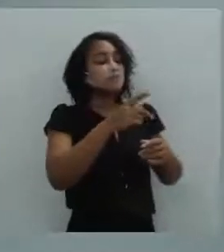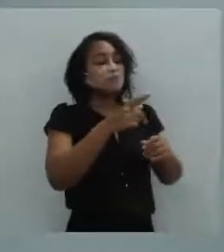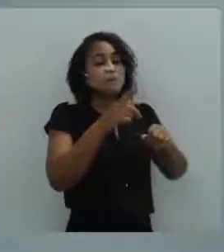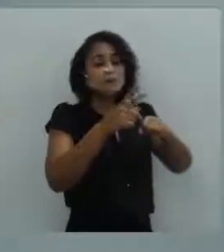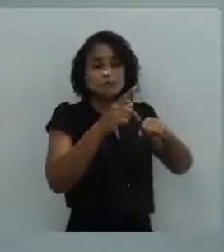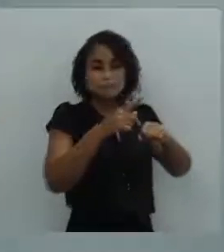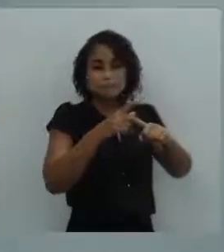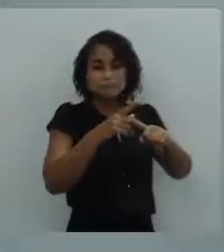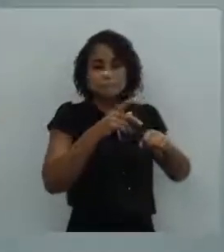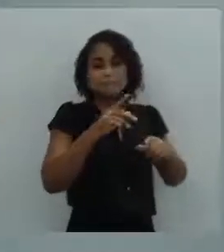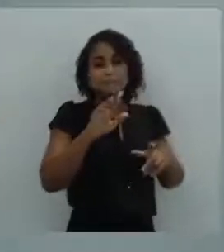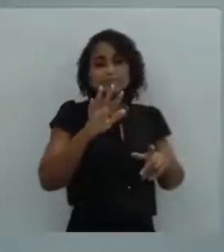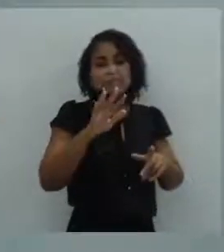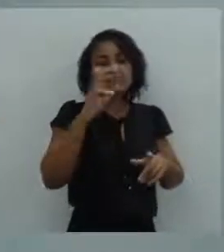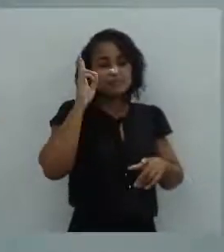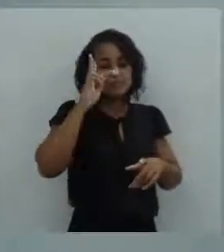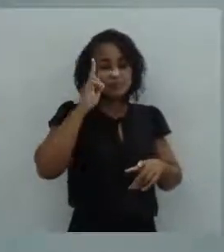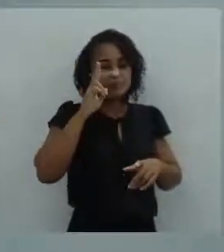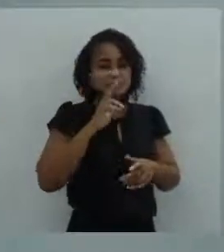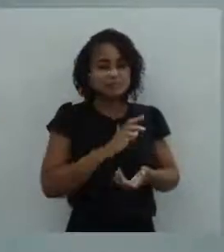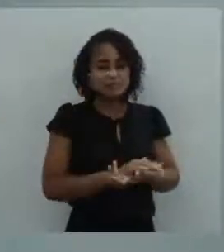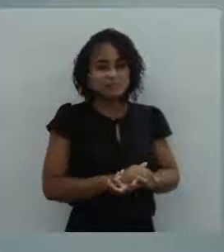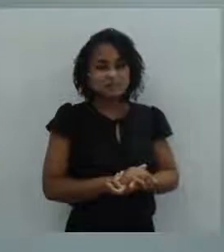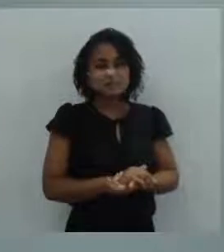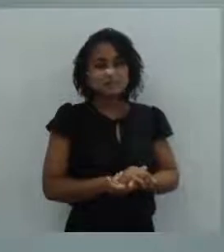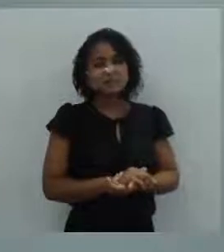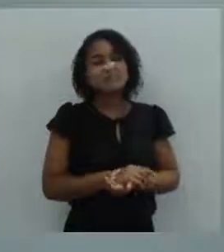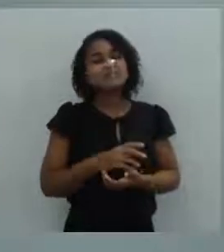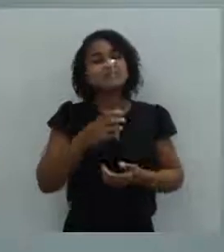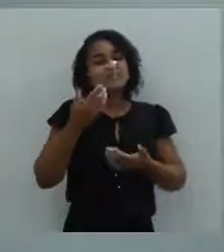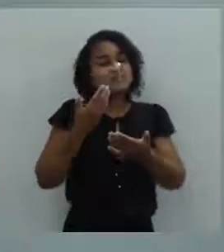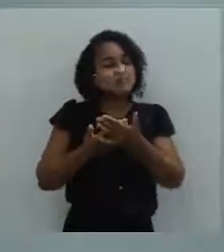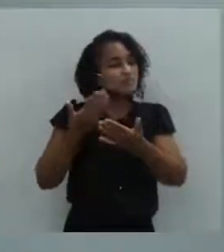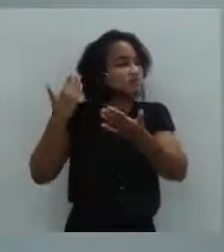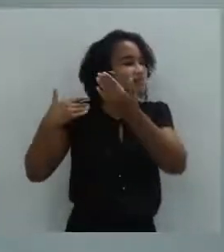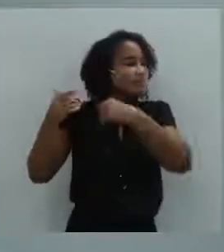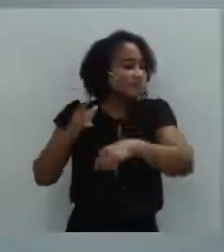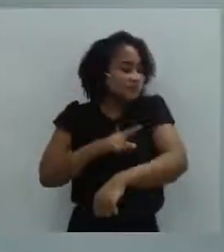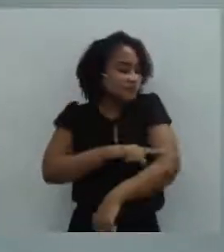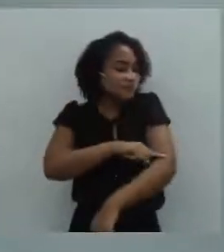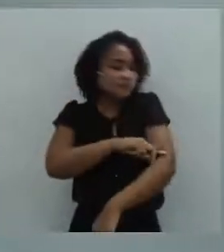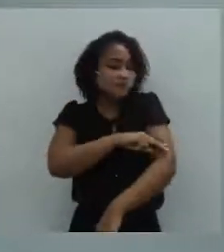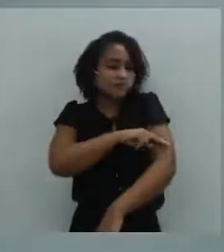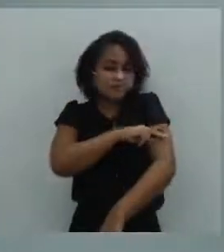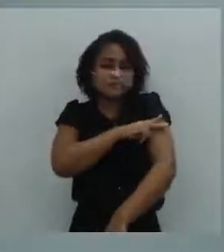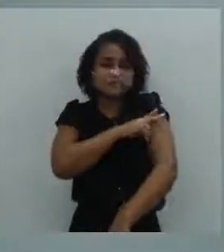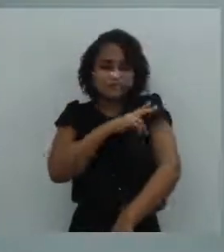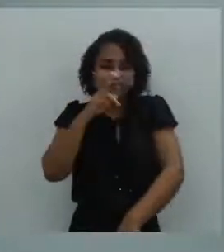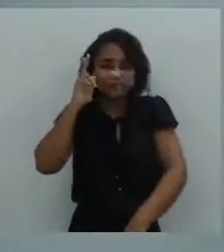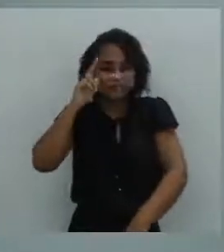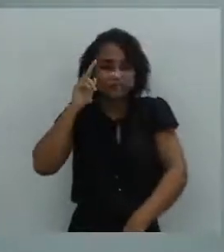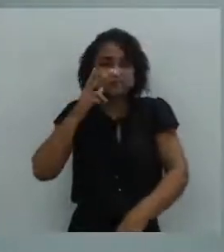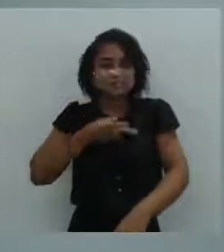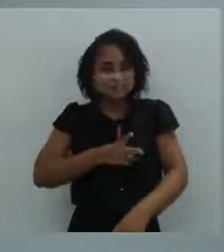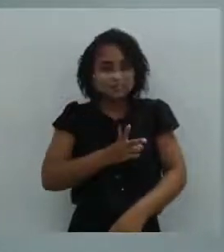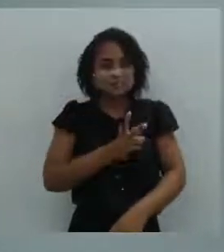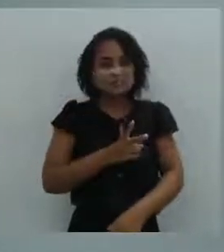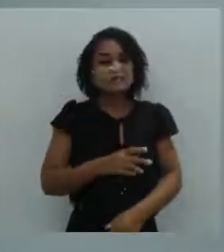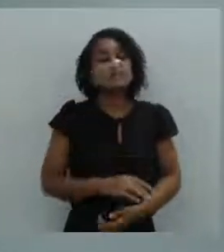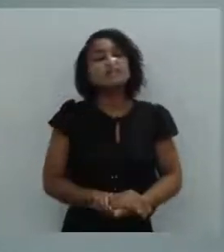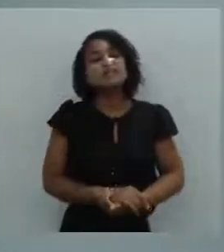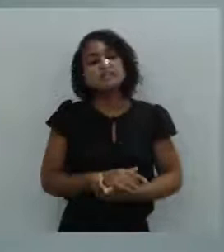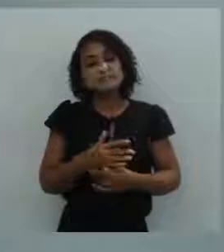de tratamento. Lembra dos pronomes de tratamento que a gente estuda lá no Fundamental 1, Fundamental 2 e vai dando continuidade,